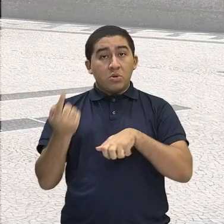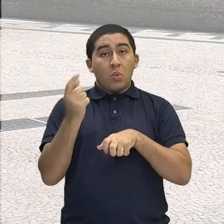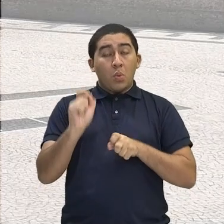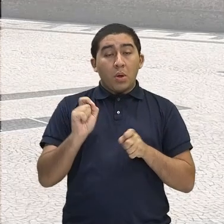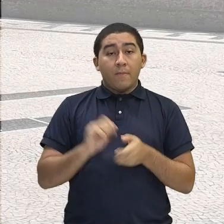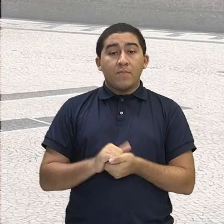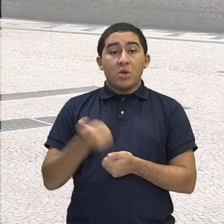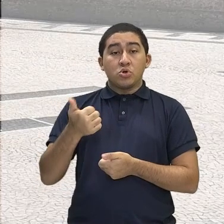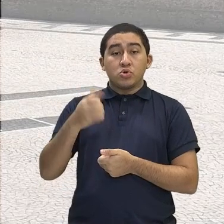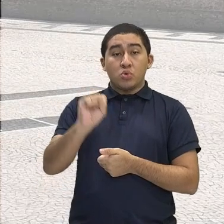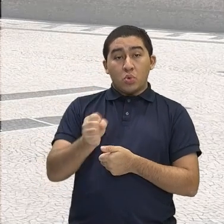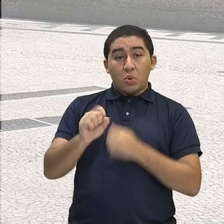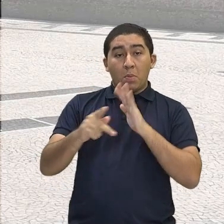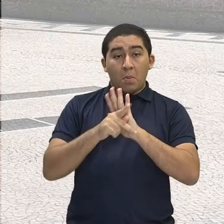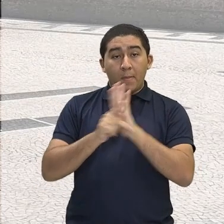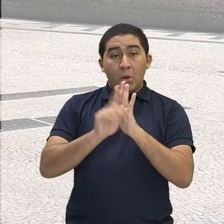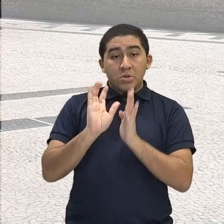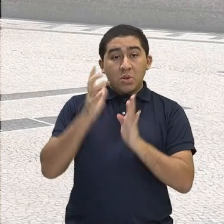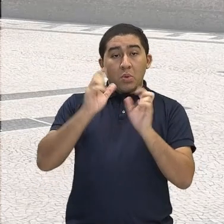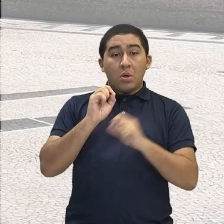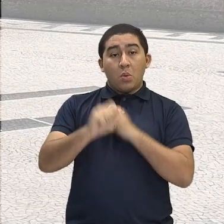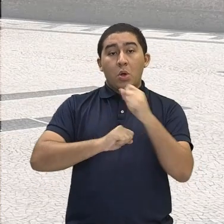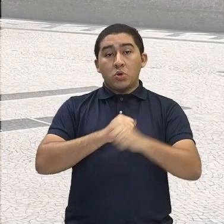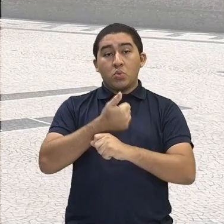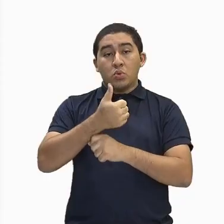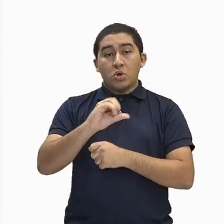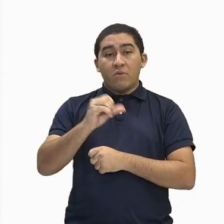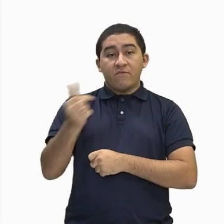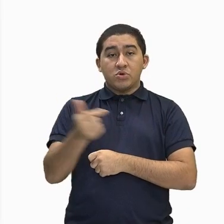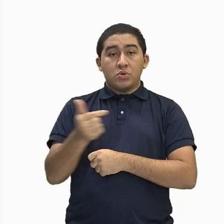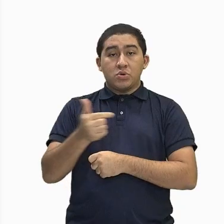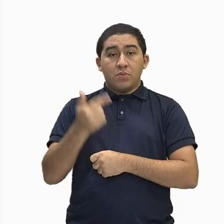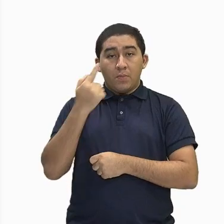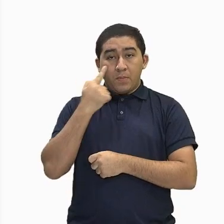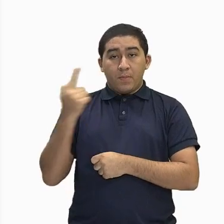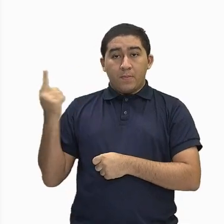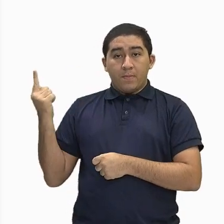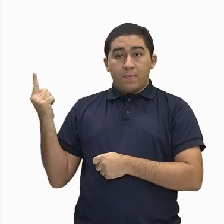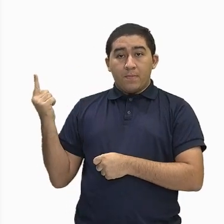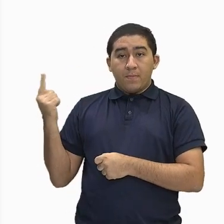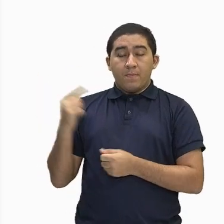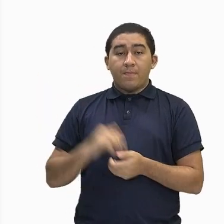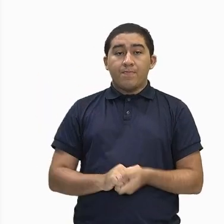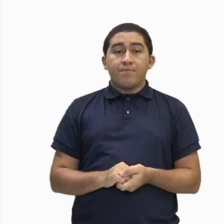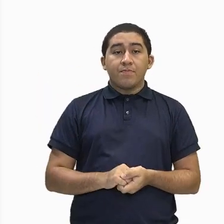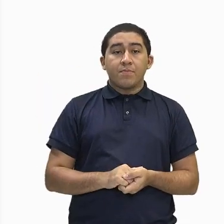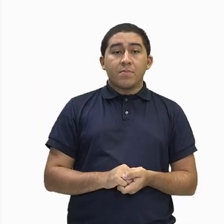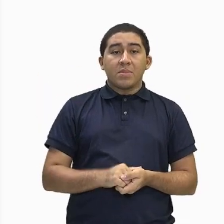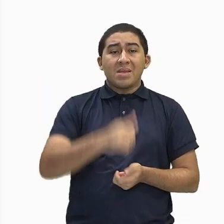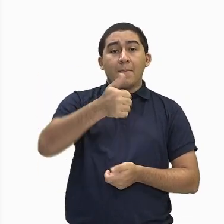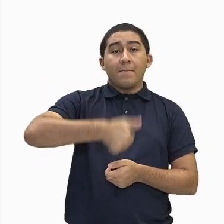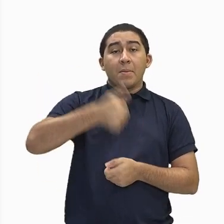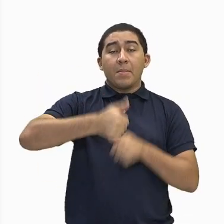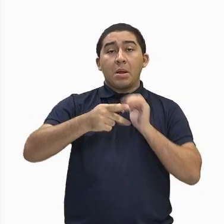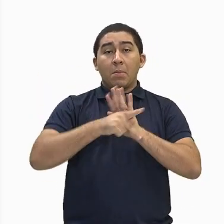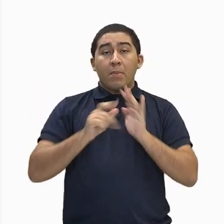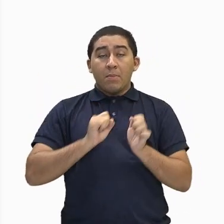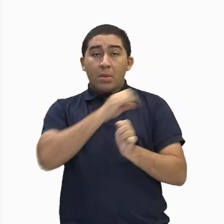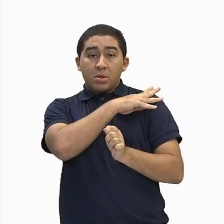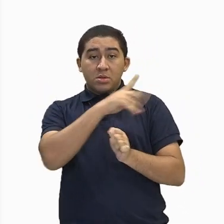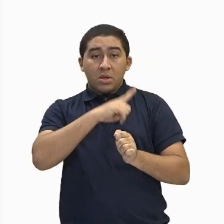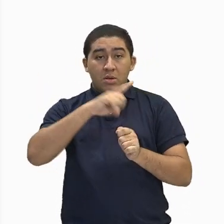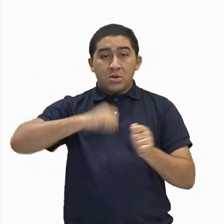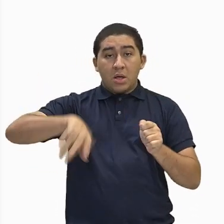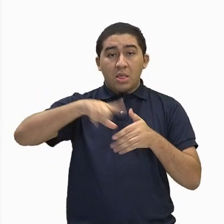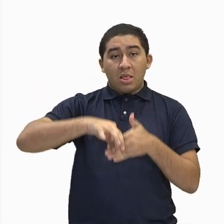de Copacabana, que aconteceu em 1922. Foi a primeira insurreição tenentista liderada